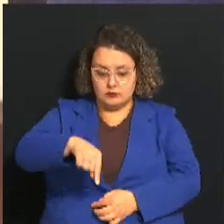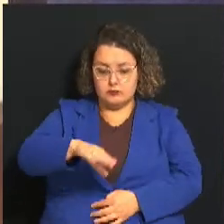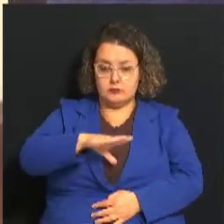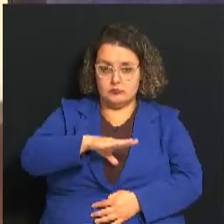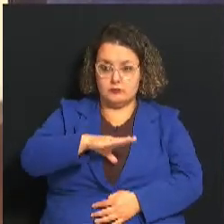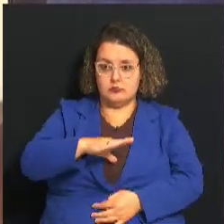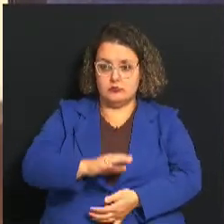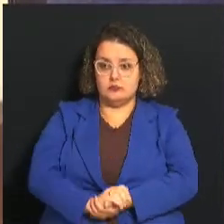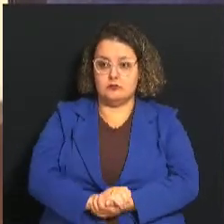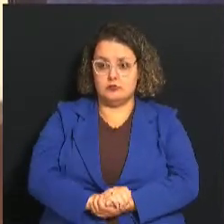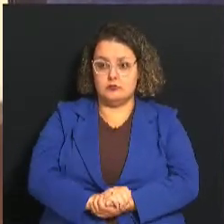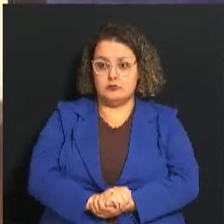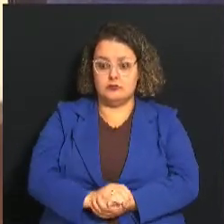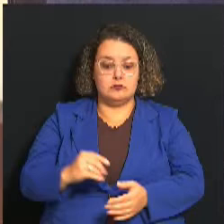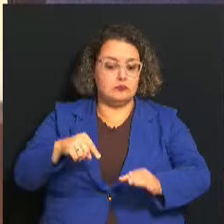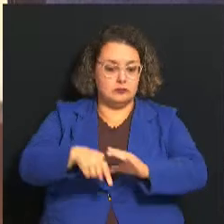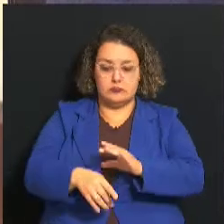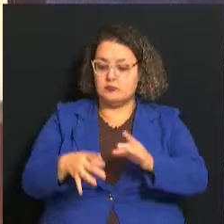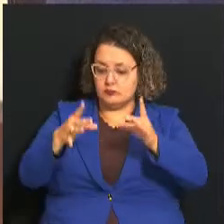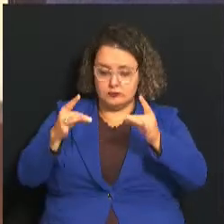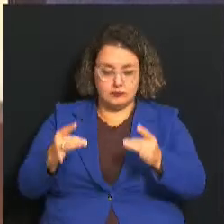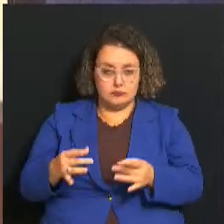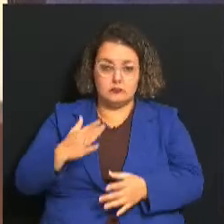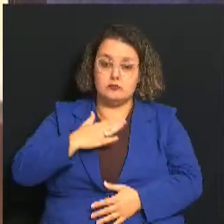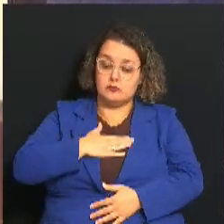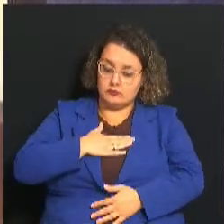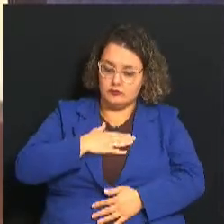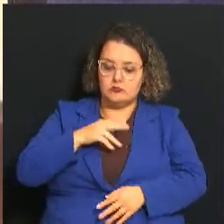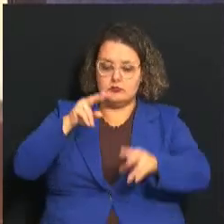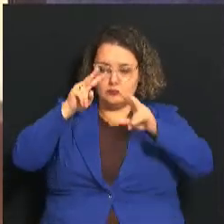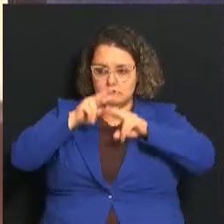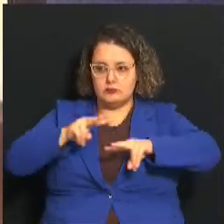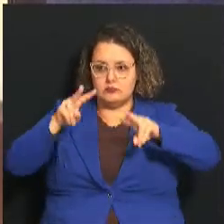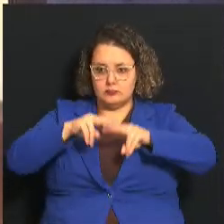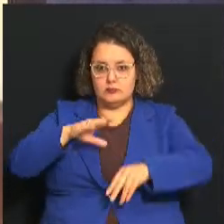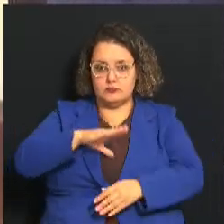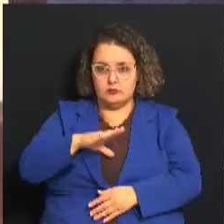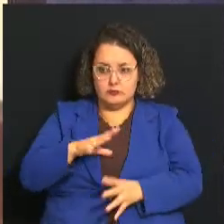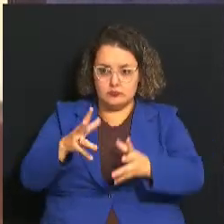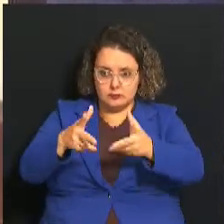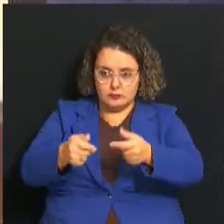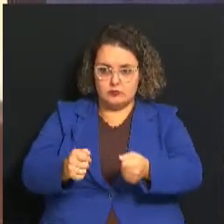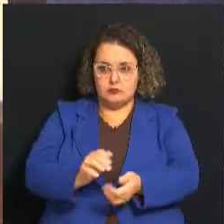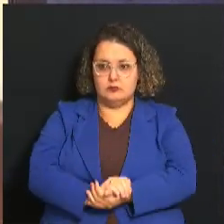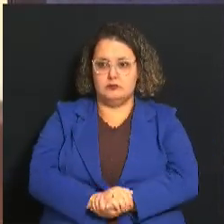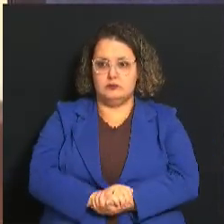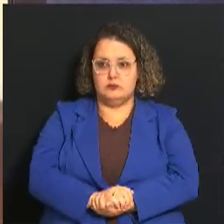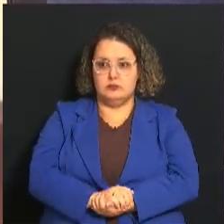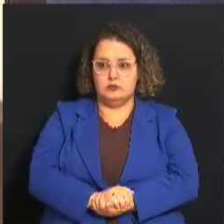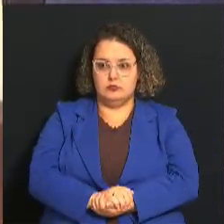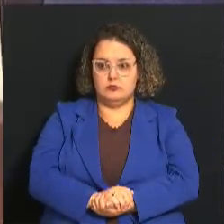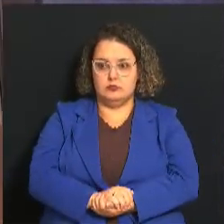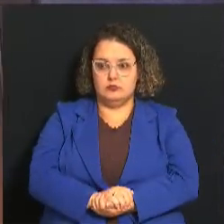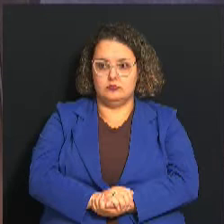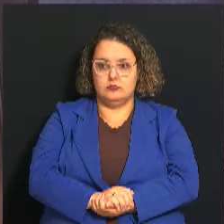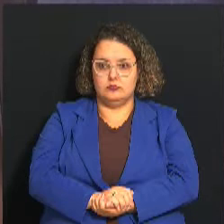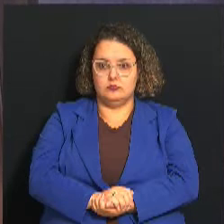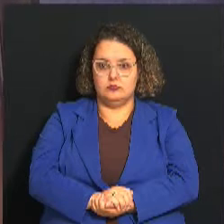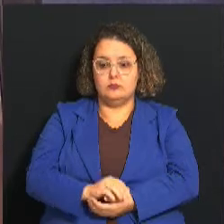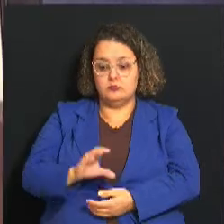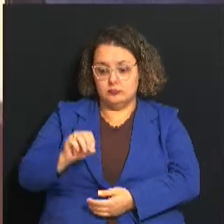ela ainda adequadamente, no meu modo de entender, da cidade como um todo. Não estou dizendo do CONDEMA, o CONDEMA deve ter discutido, que é a